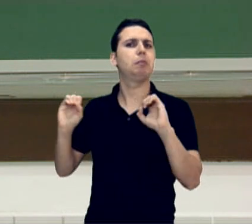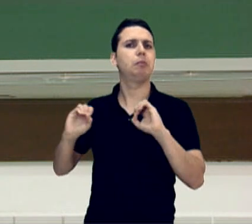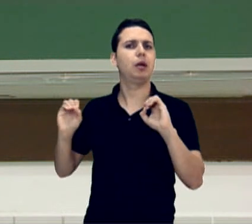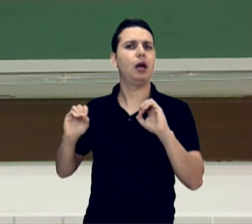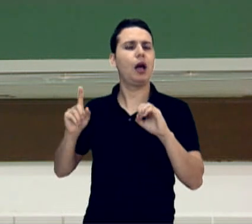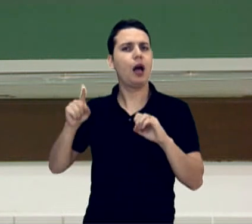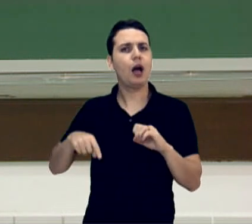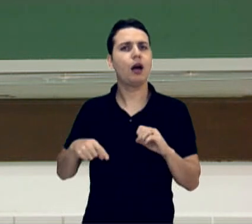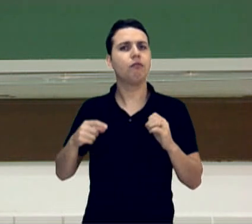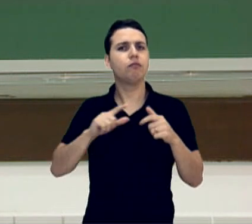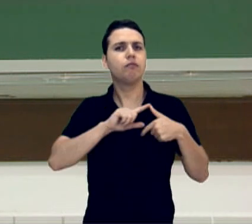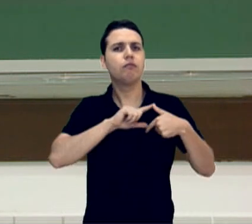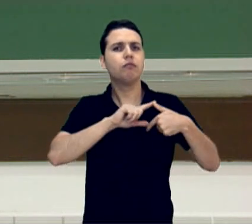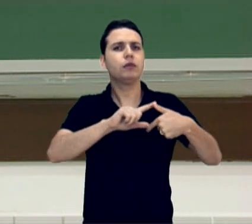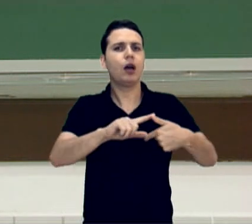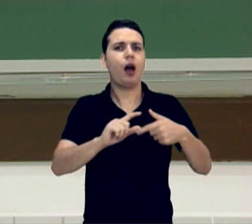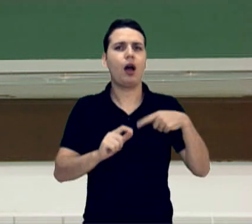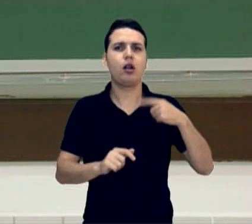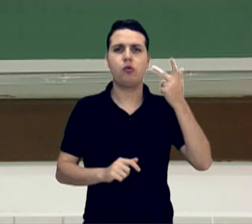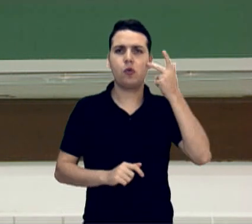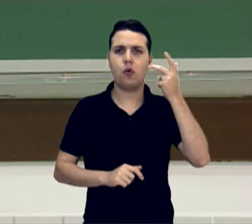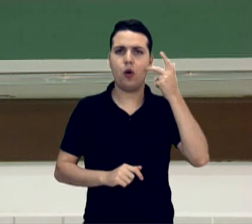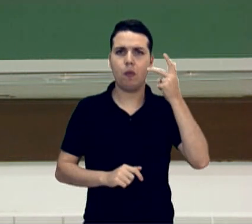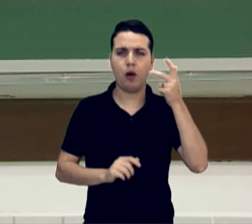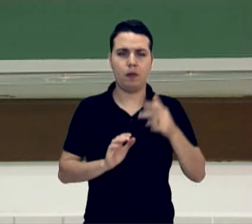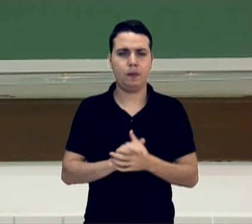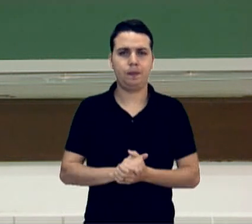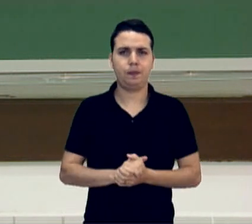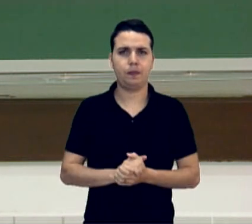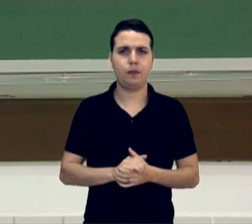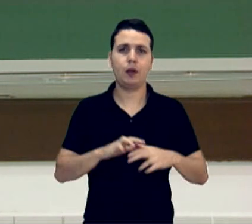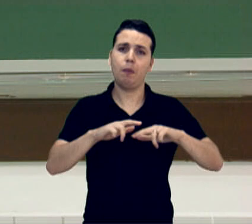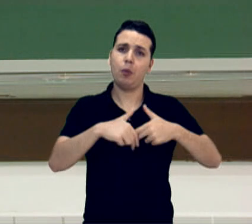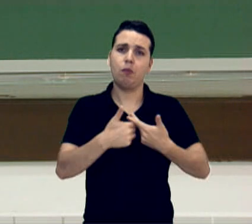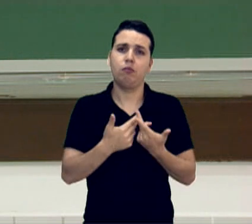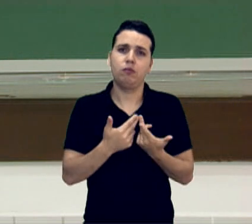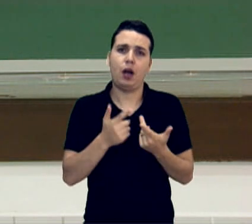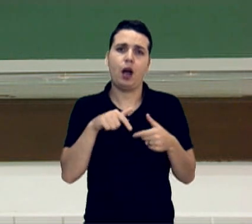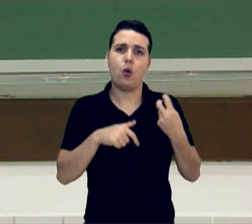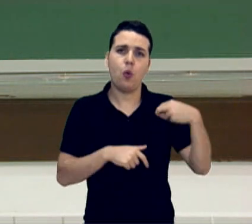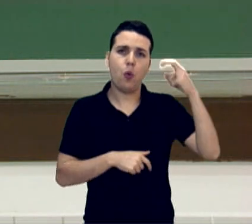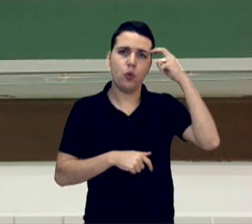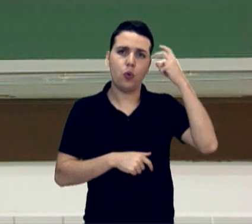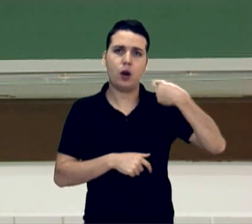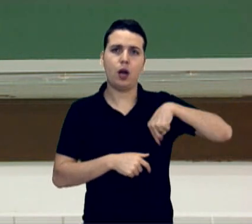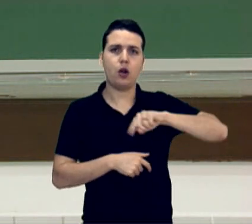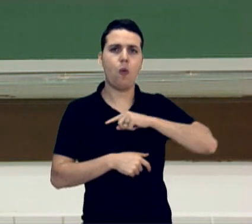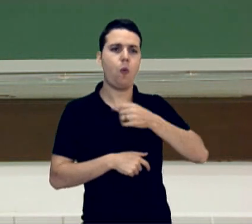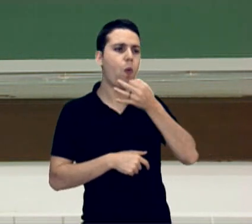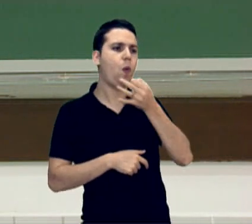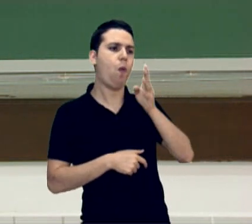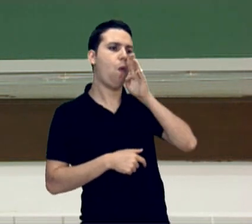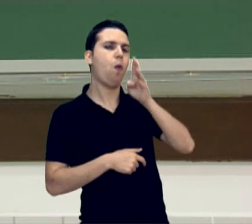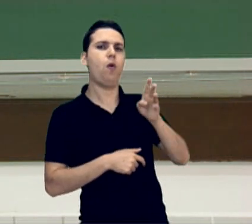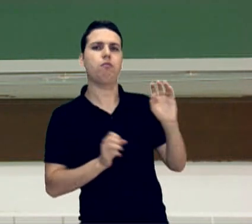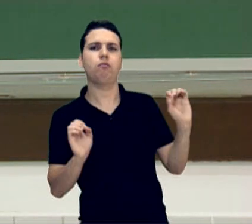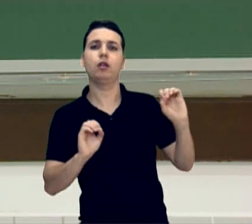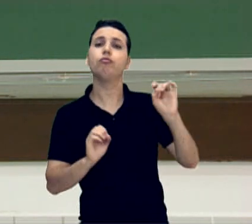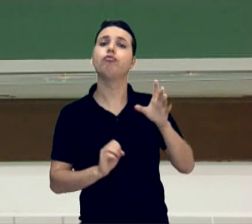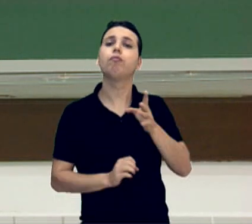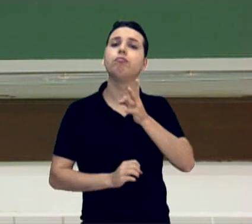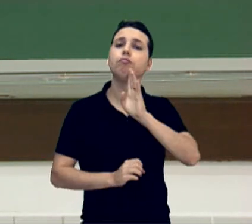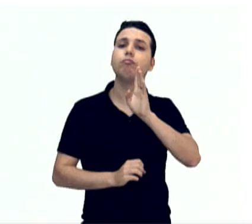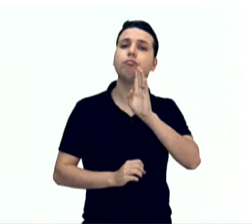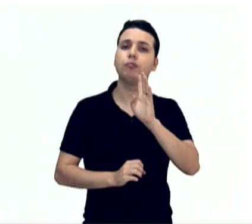é uma coisa que é tradicional, isso é o normal deles. Então, é uma cultura, nós não temos que julgar, só temos que